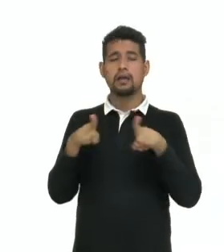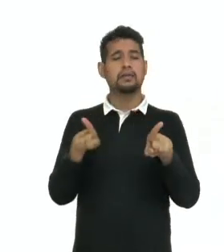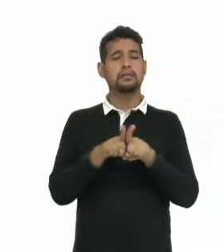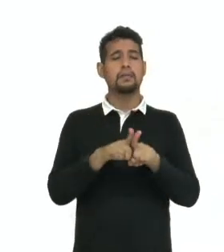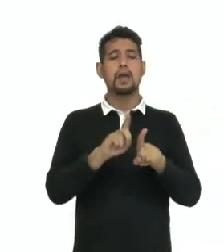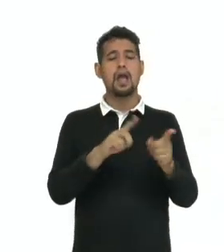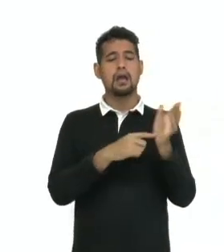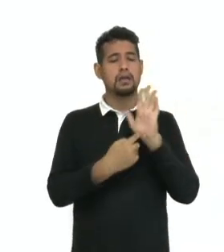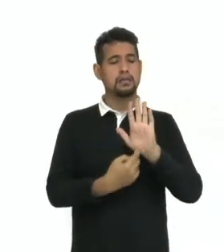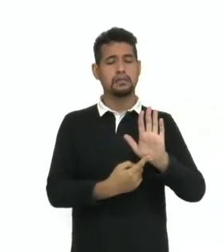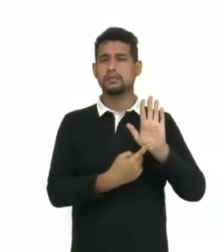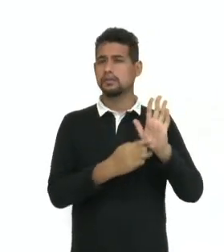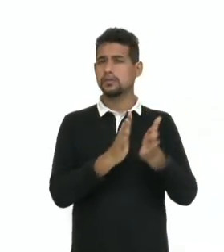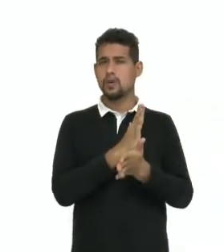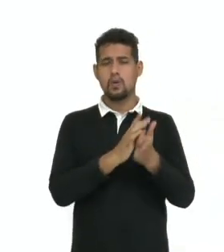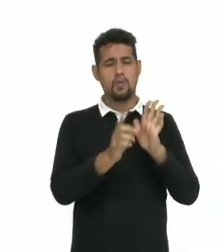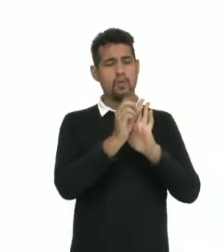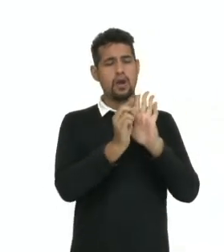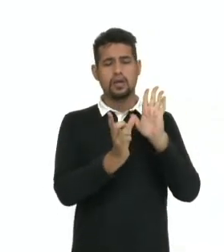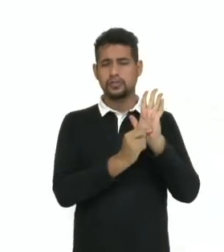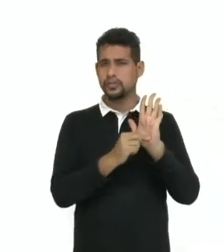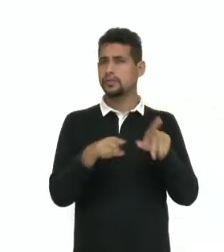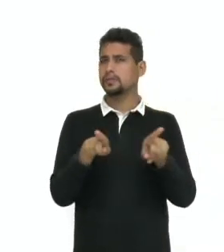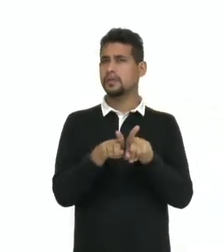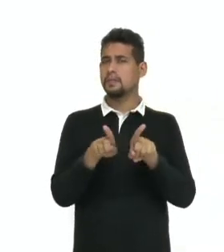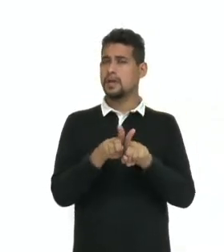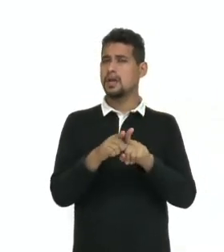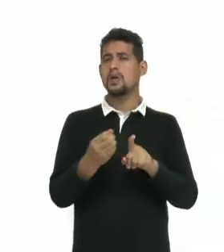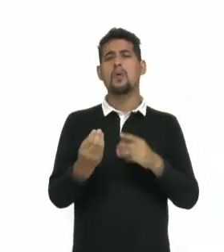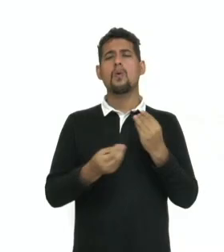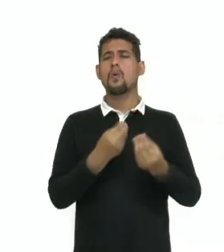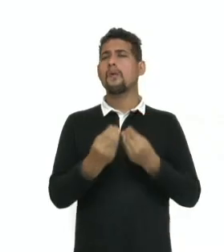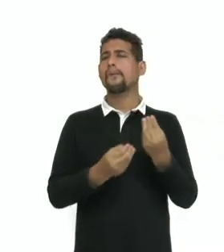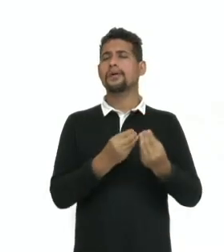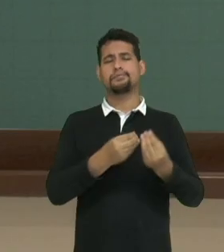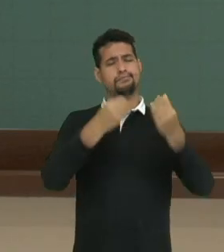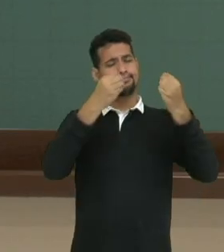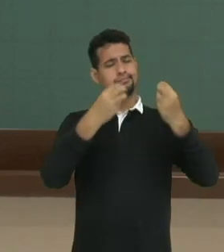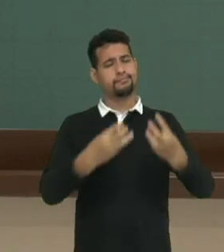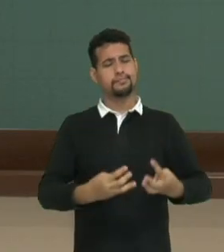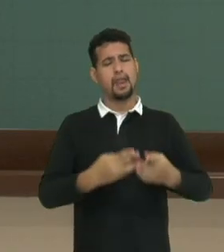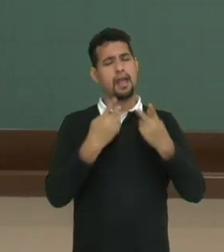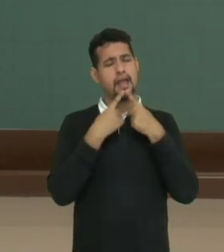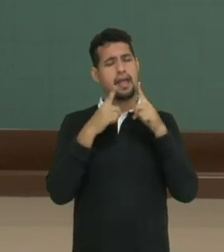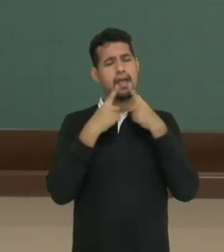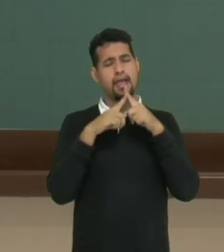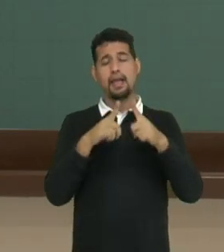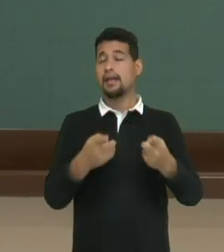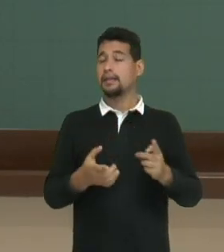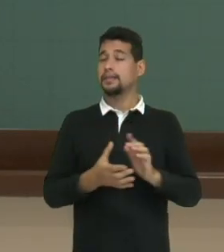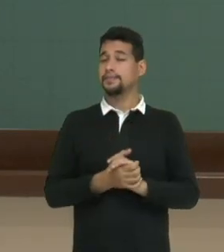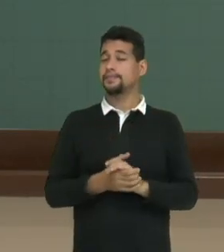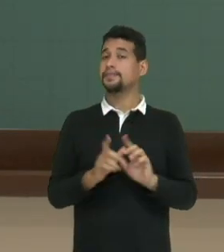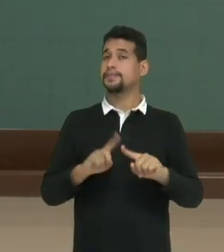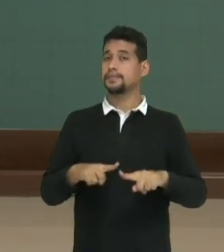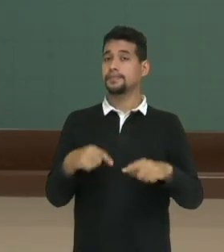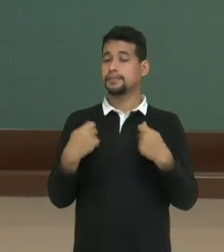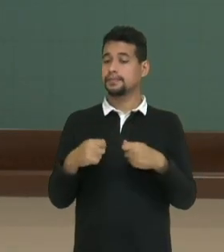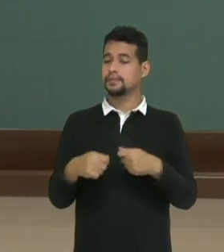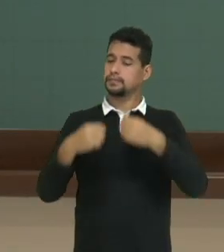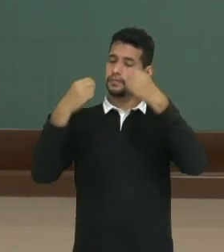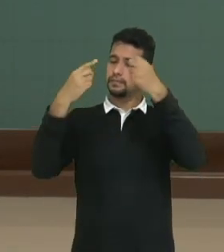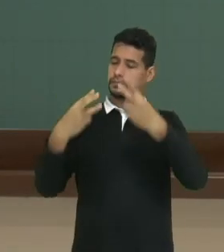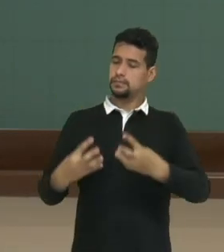a apresentação de artigo, parágrafo ou inciso no qual se sustenta a reclamação de vocês, né? Então, tentem